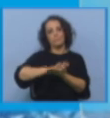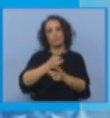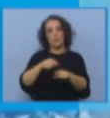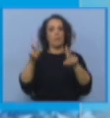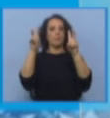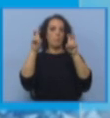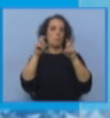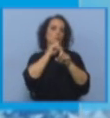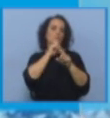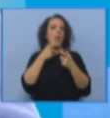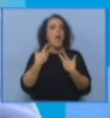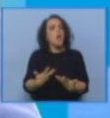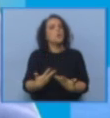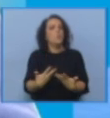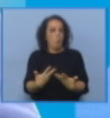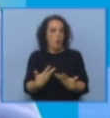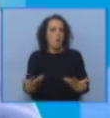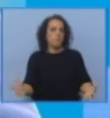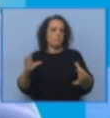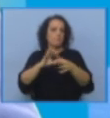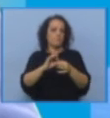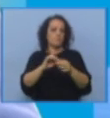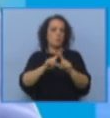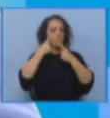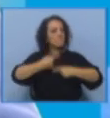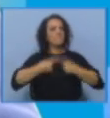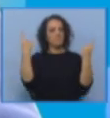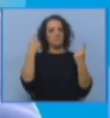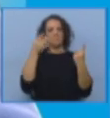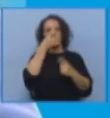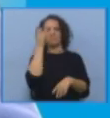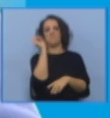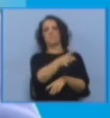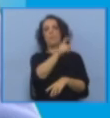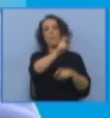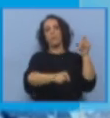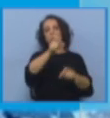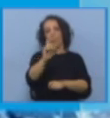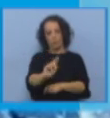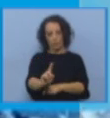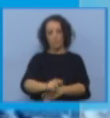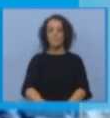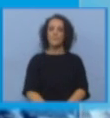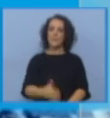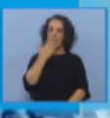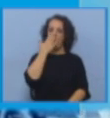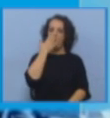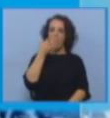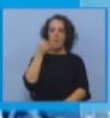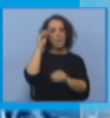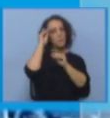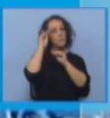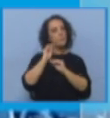uma voz que se calhar que se levanta também contra esta indiferença em relação ao destino destes povos. Podemos dizer que é uma